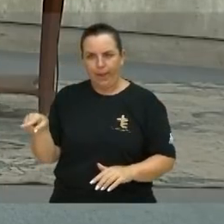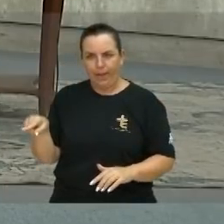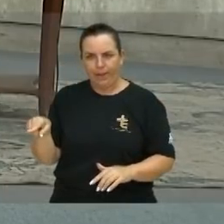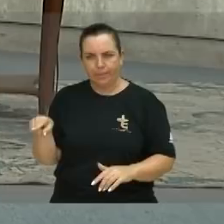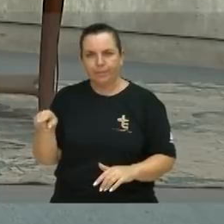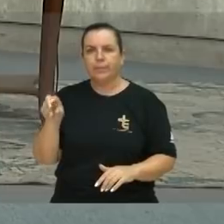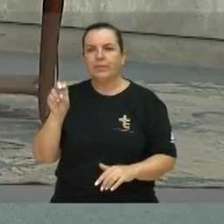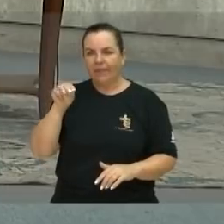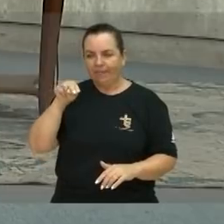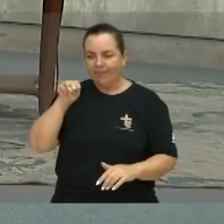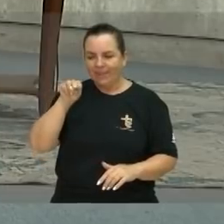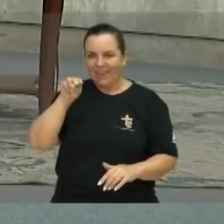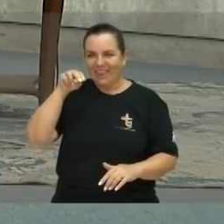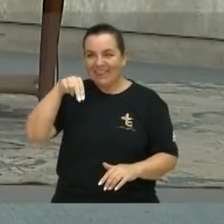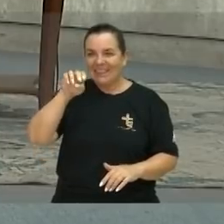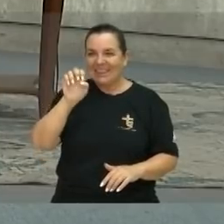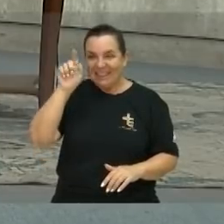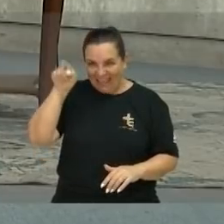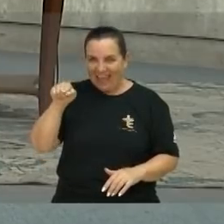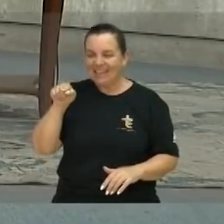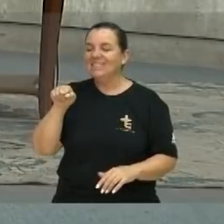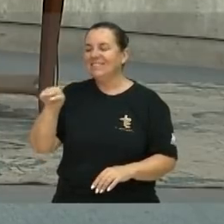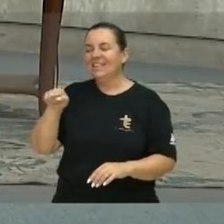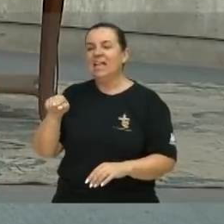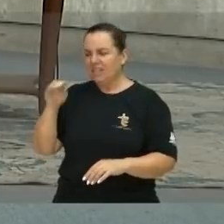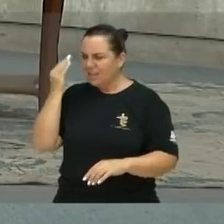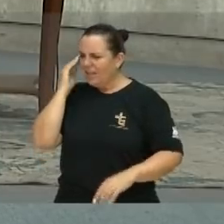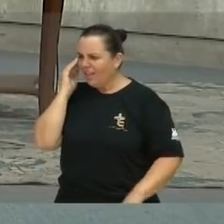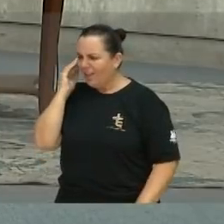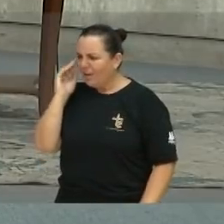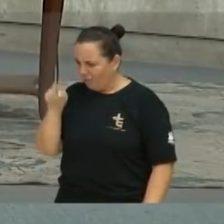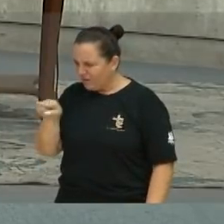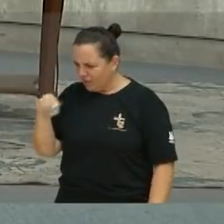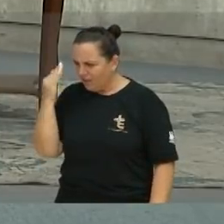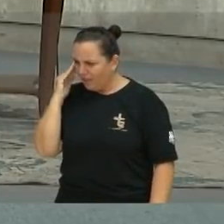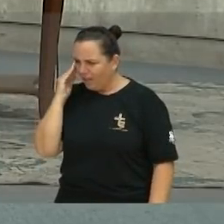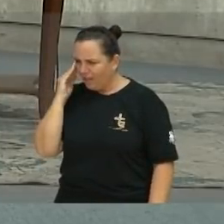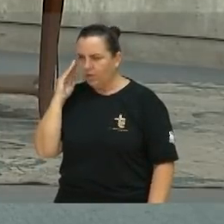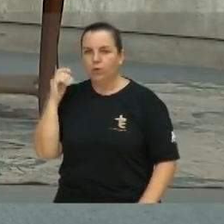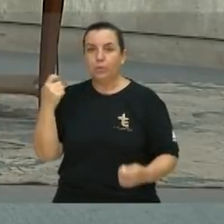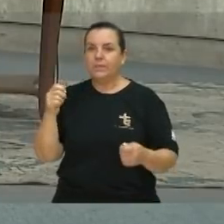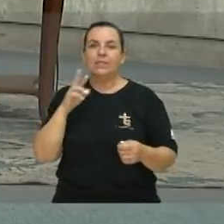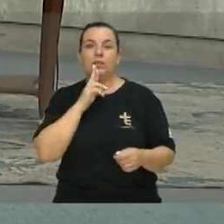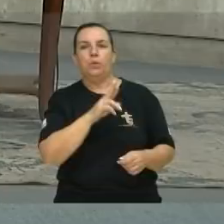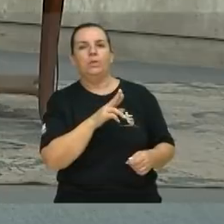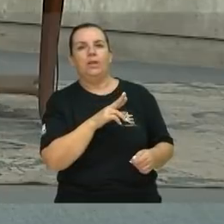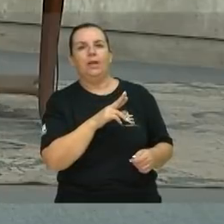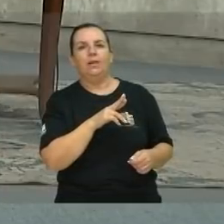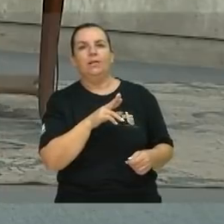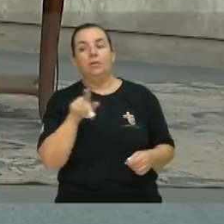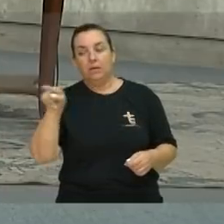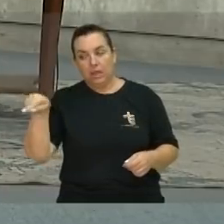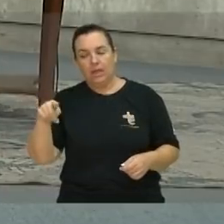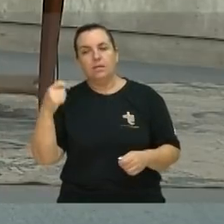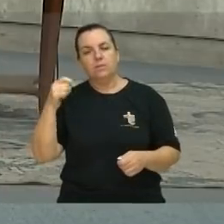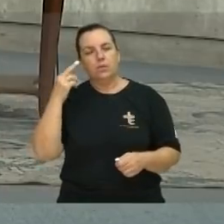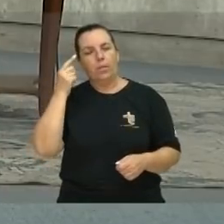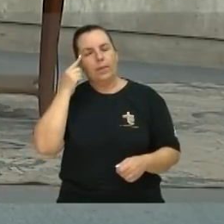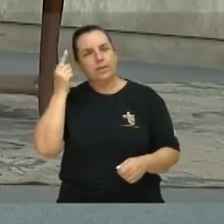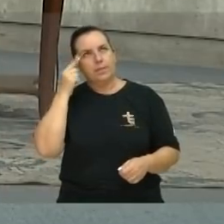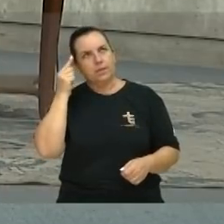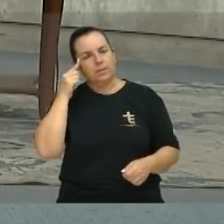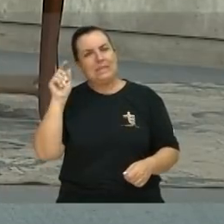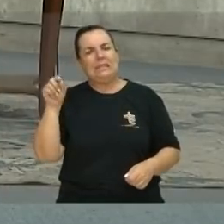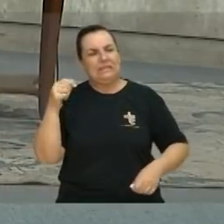o leitor no caso preparar para a resposta que vem logo a seguir ou seja